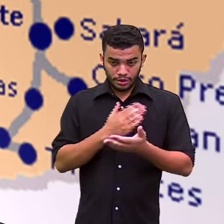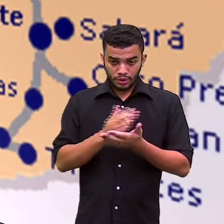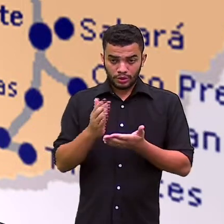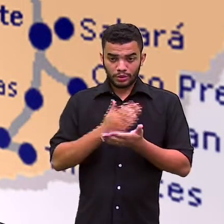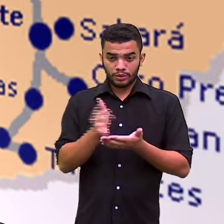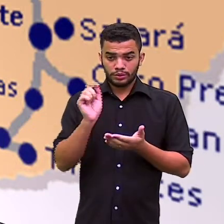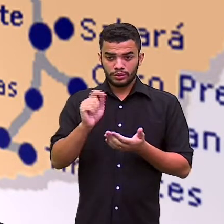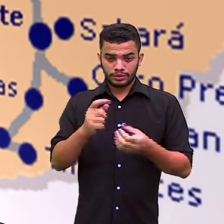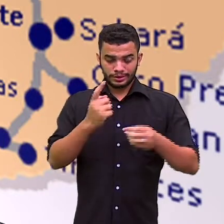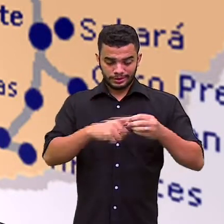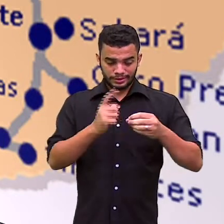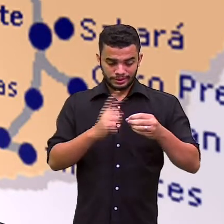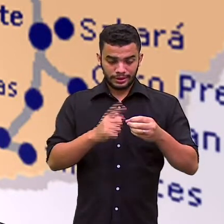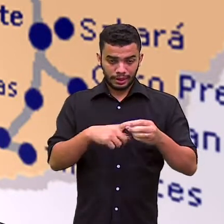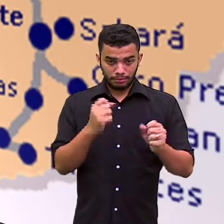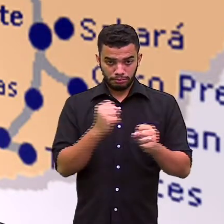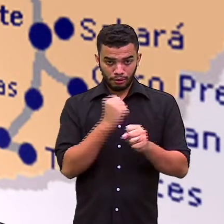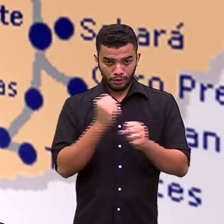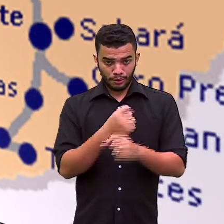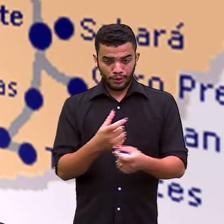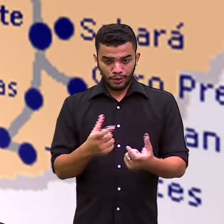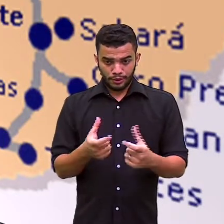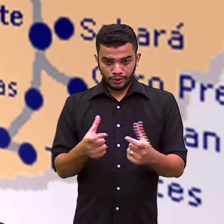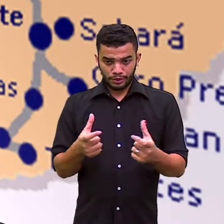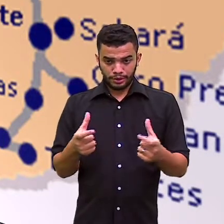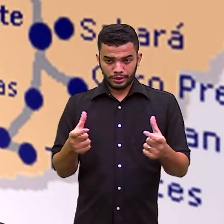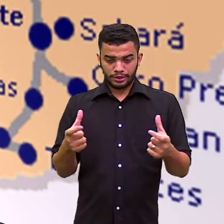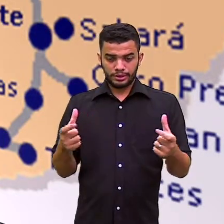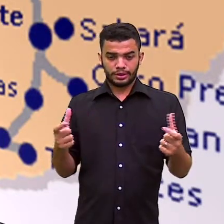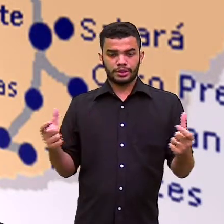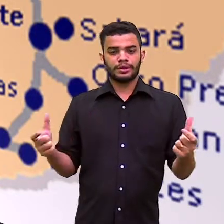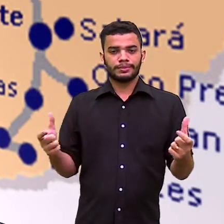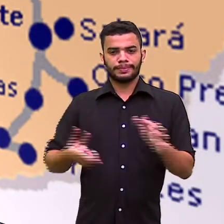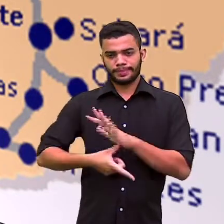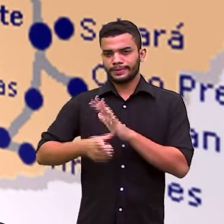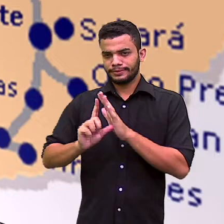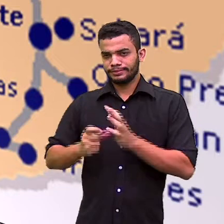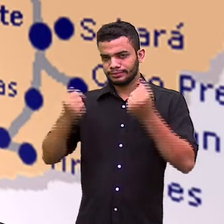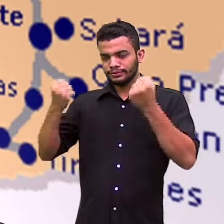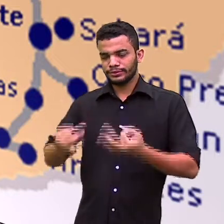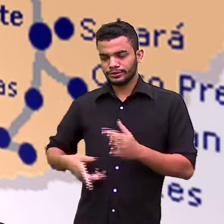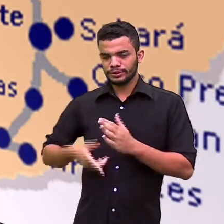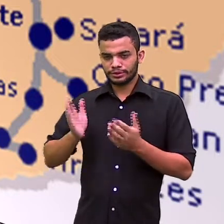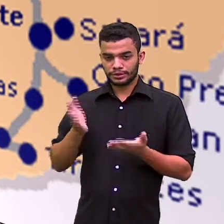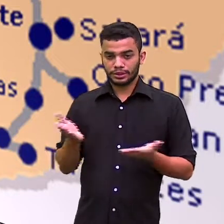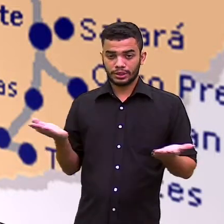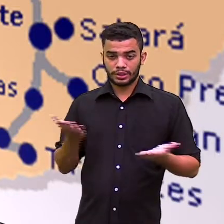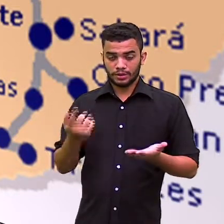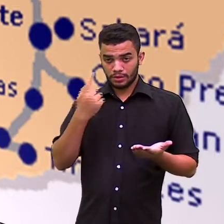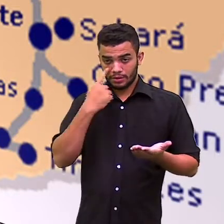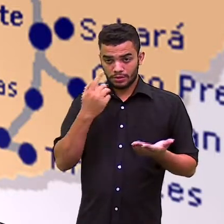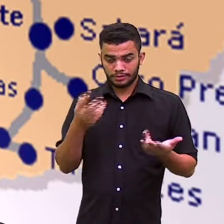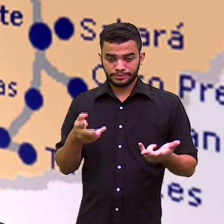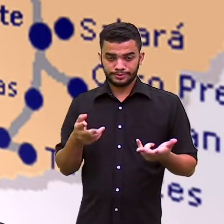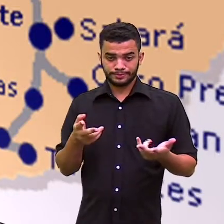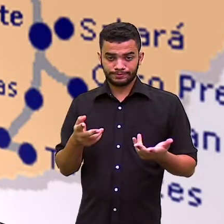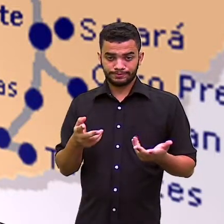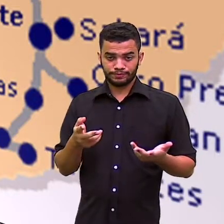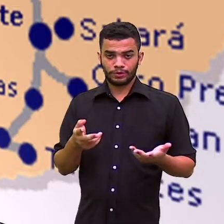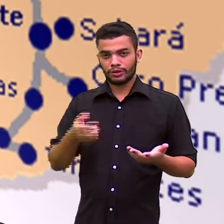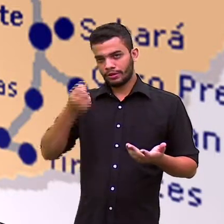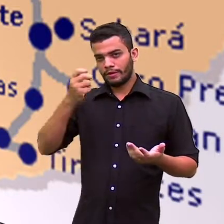de abastecimento, como havia falado com vocês no início da nossa aula. A descoberta do ouro atraiu pessoas